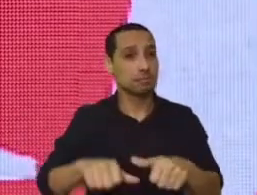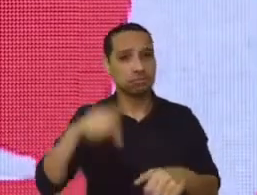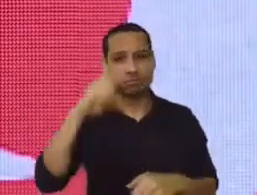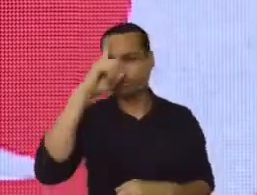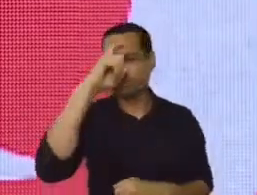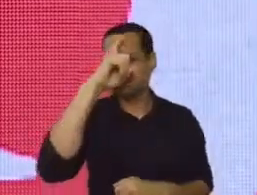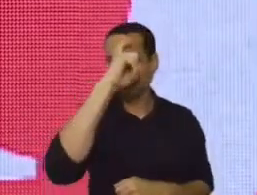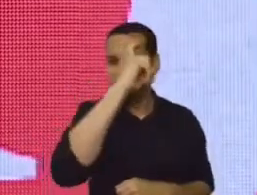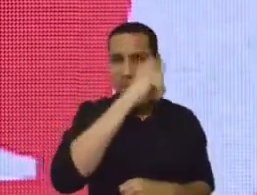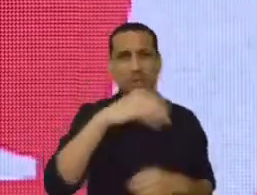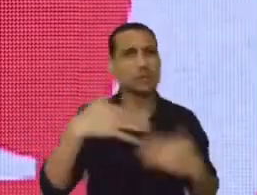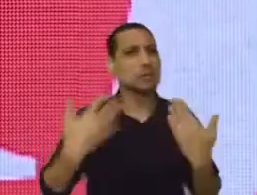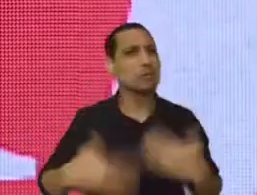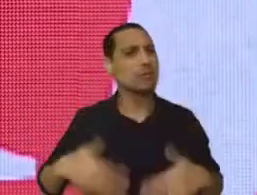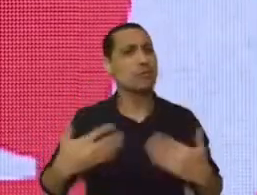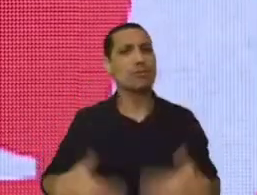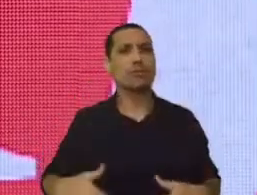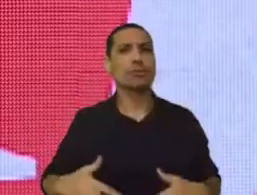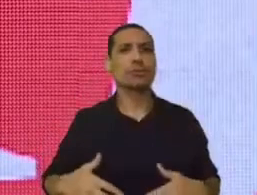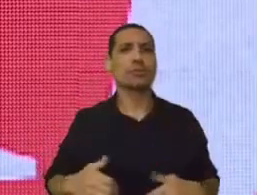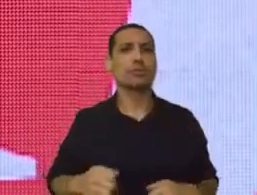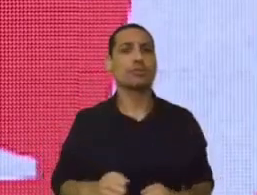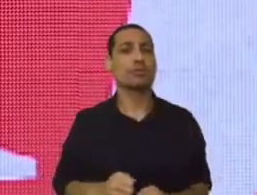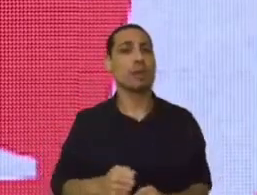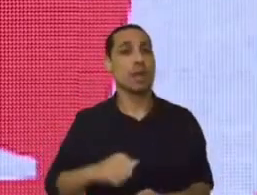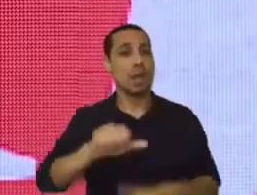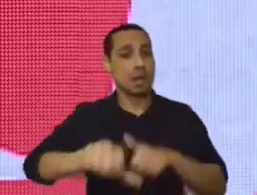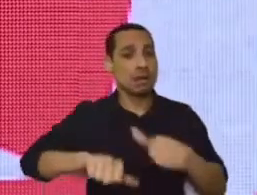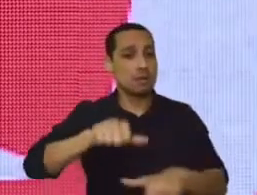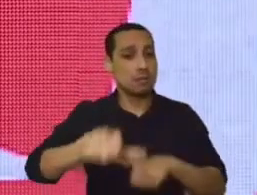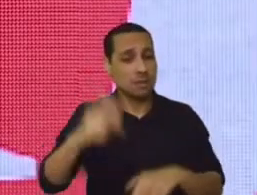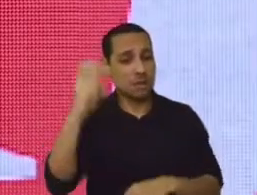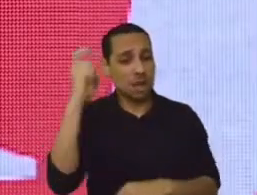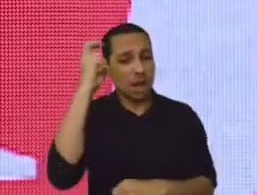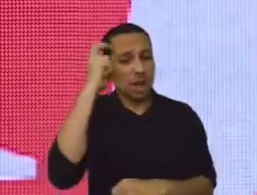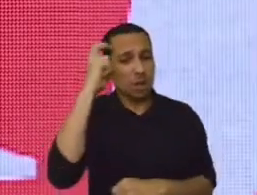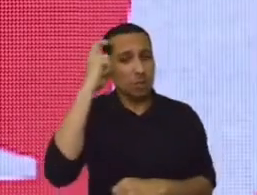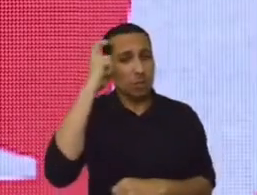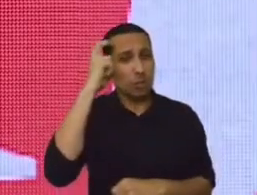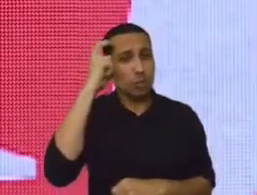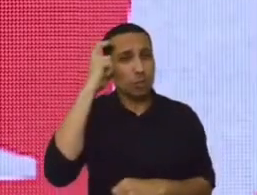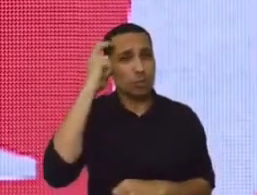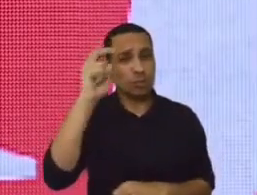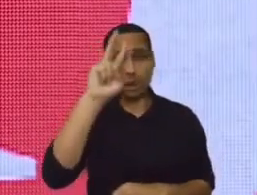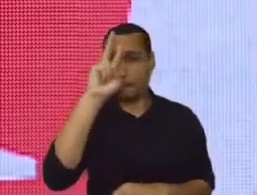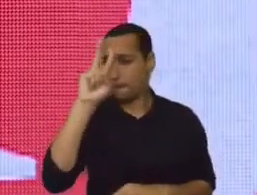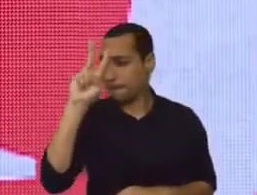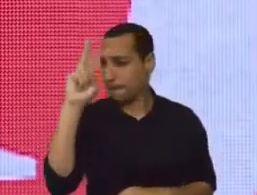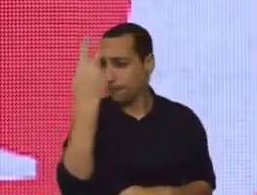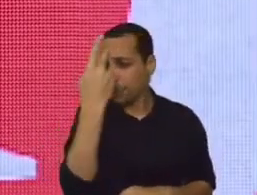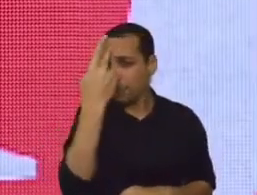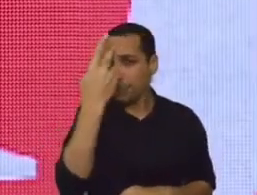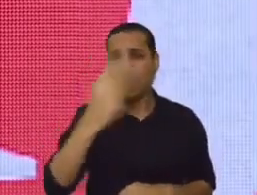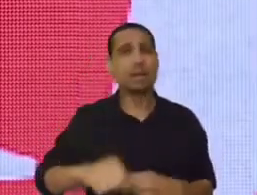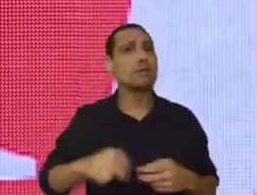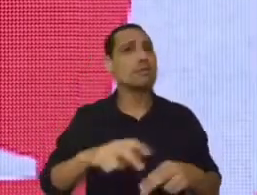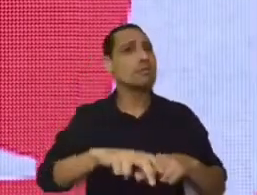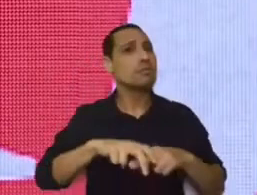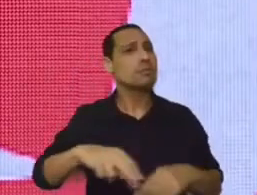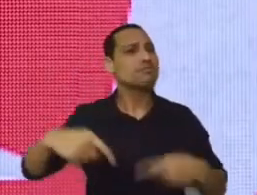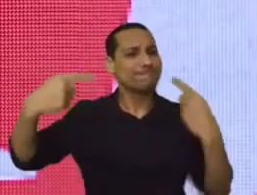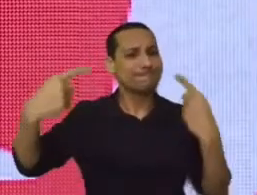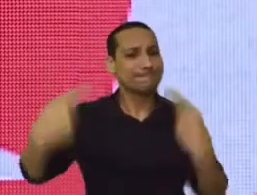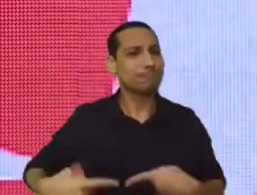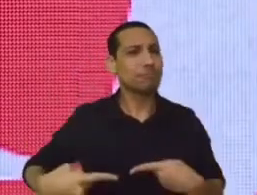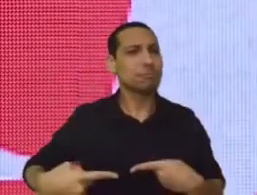estrutura, é uma mudança cultural, é uma mudança na nossa forma de atuar. Por isso é um grande desafio. E é um desafio não